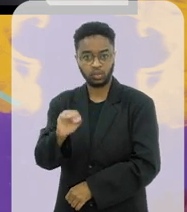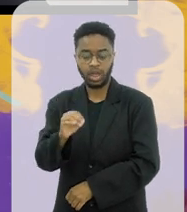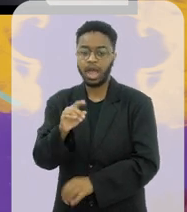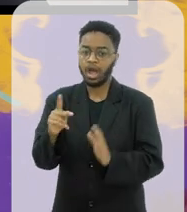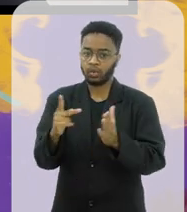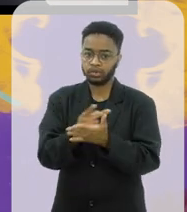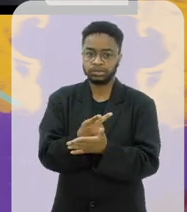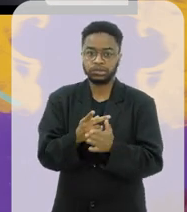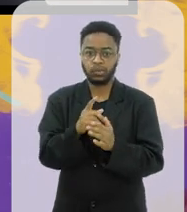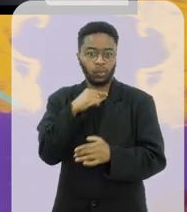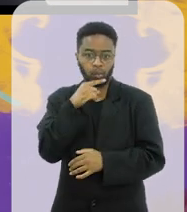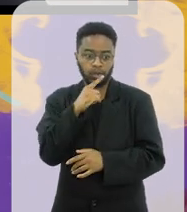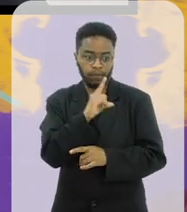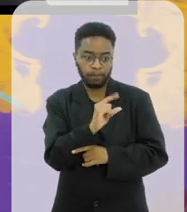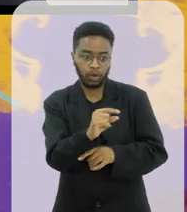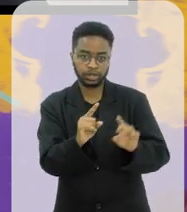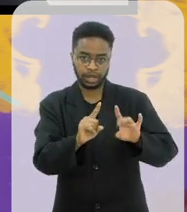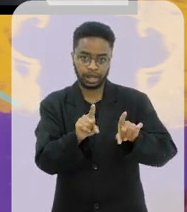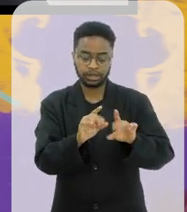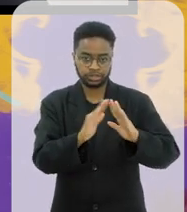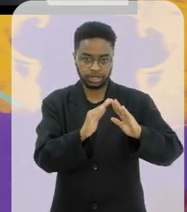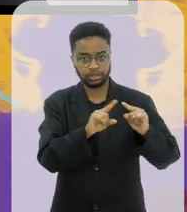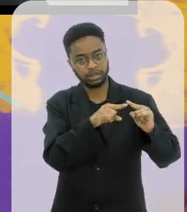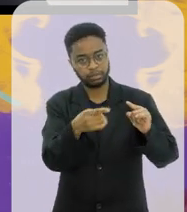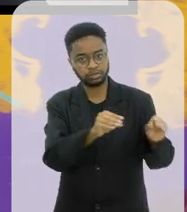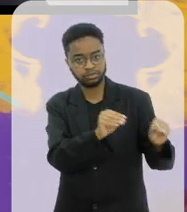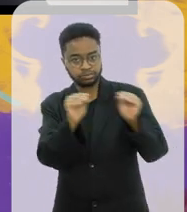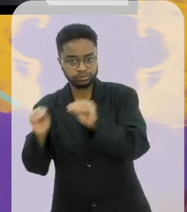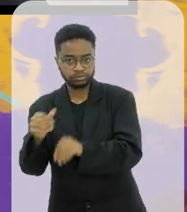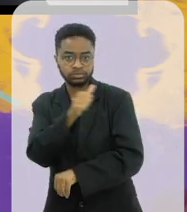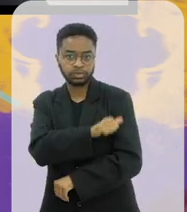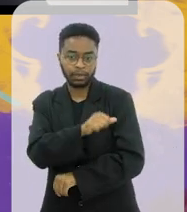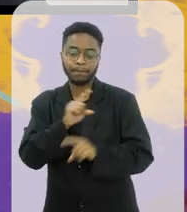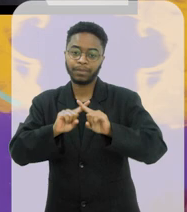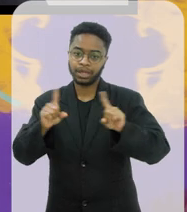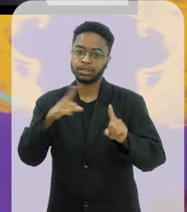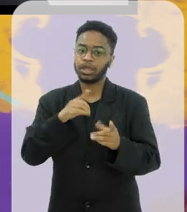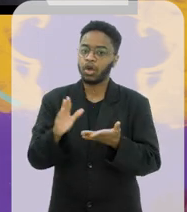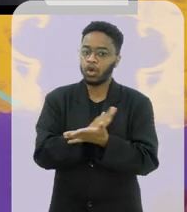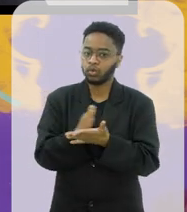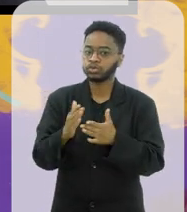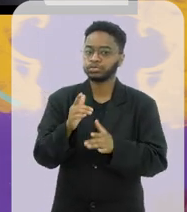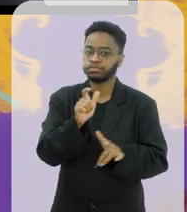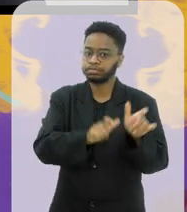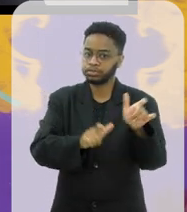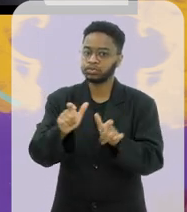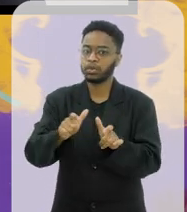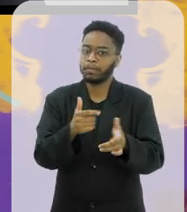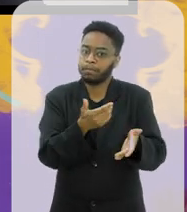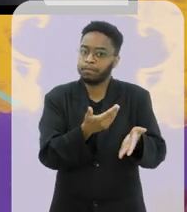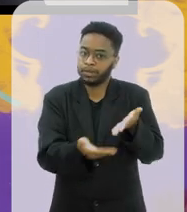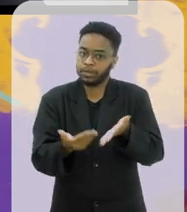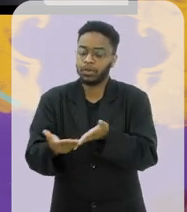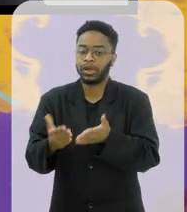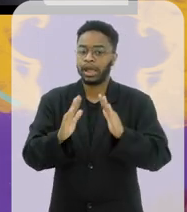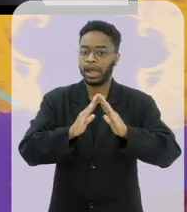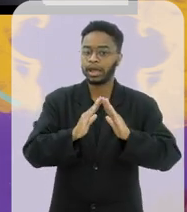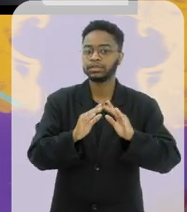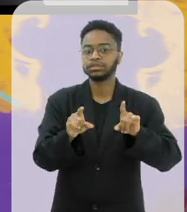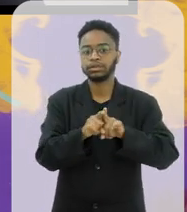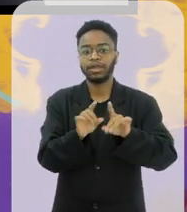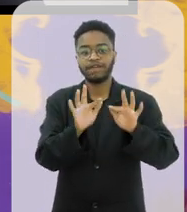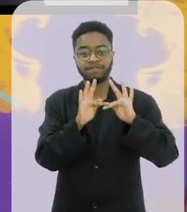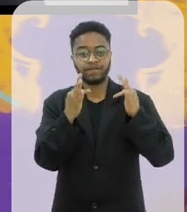ilhado, mas jogadores do Inter, jogadores do Grêmio, tiveram famílias atingidas, que perderam casas, municípios que